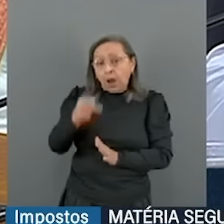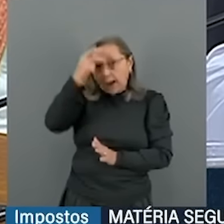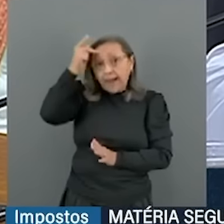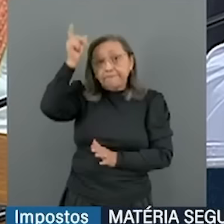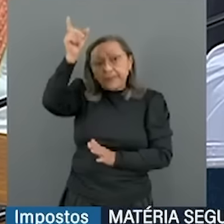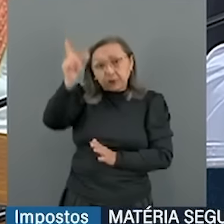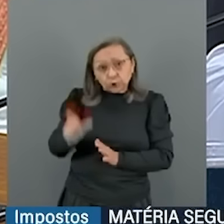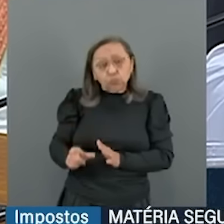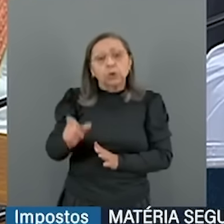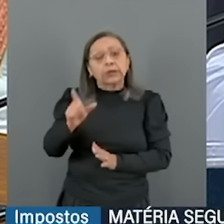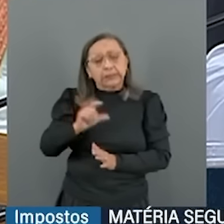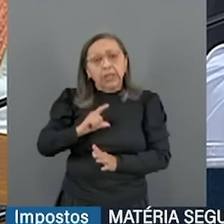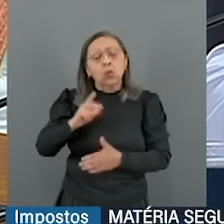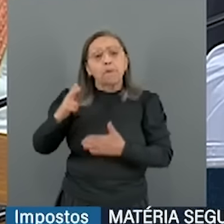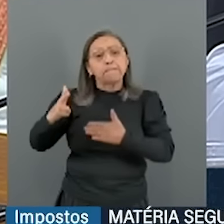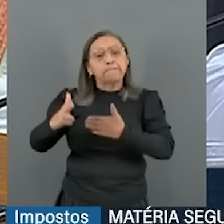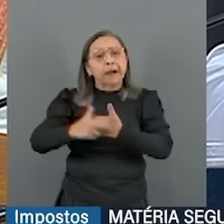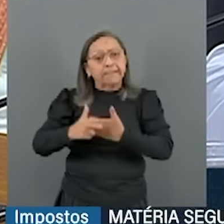aprovado,